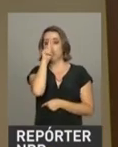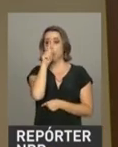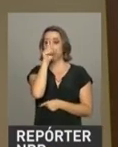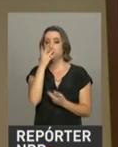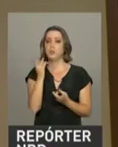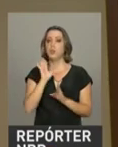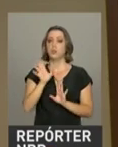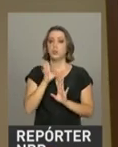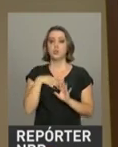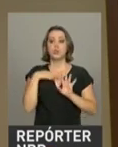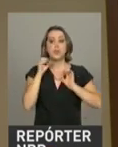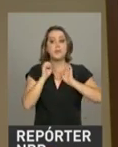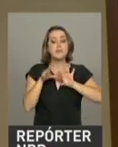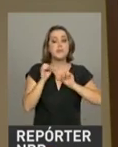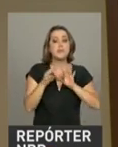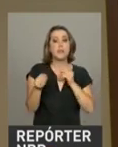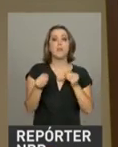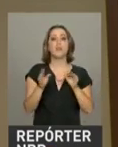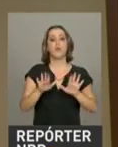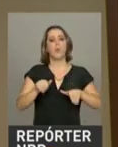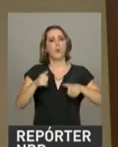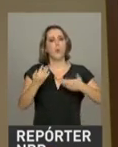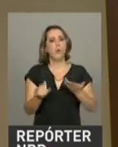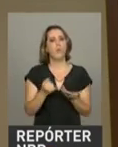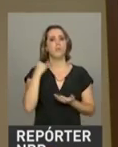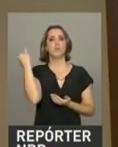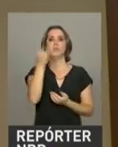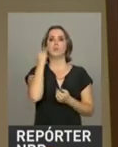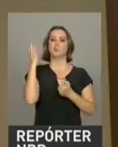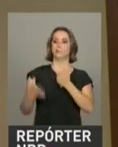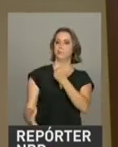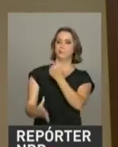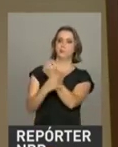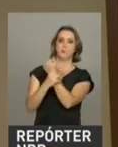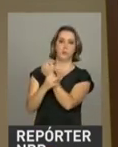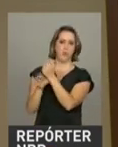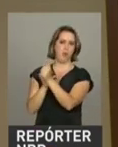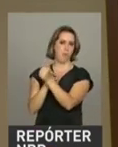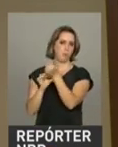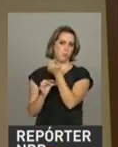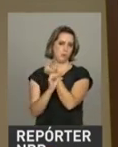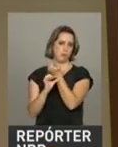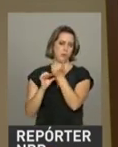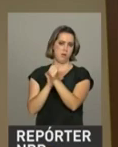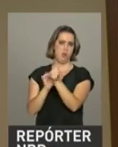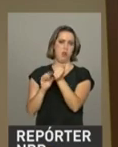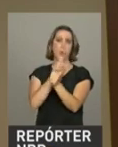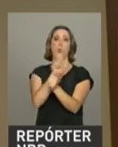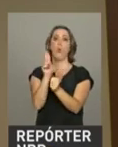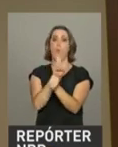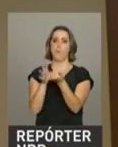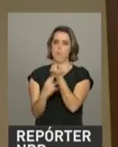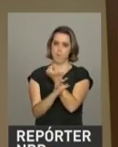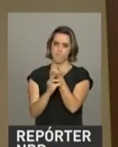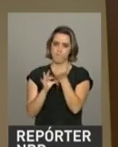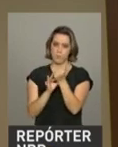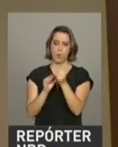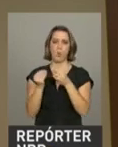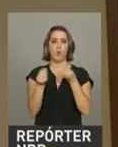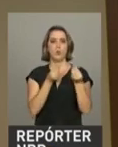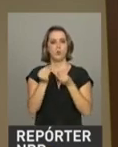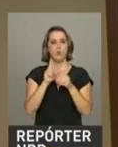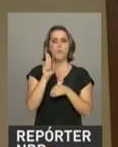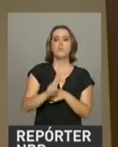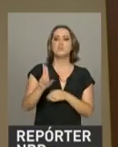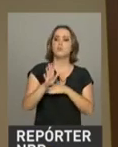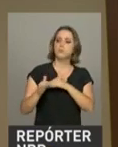já orienta o paciente sobre a importância dele usar a pulseira de identificação, como que aquilo vai estar sendo usado pela equipe ao